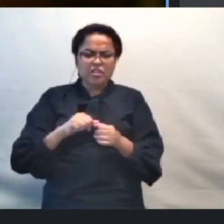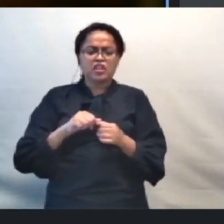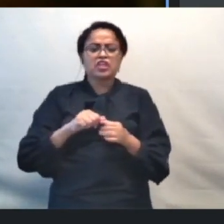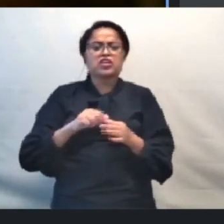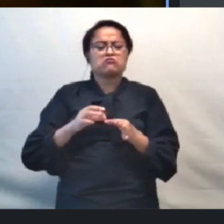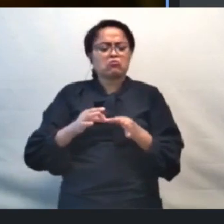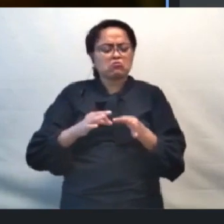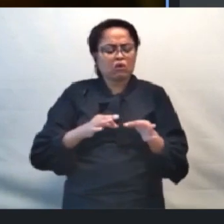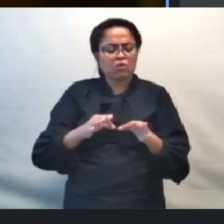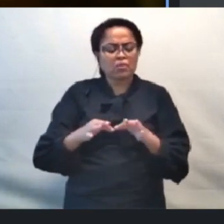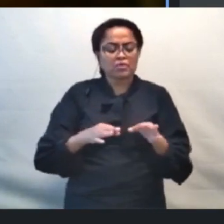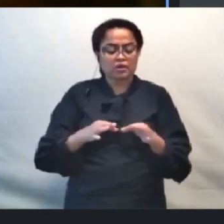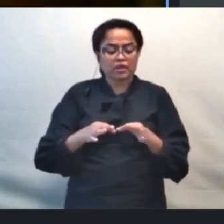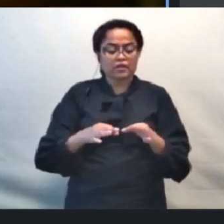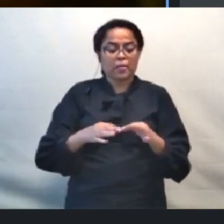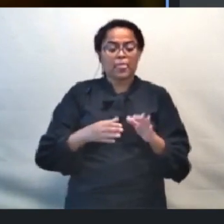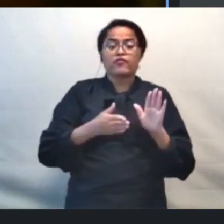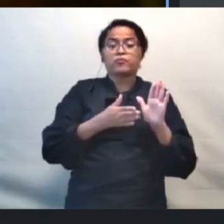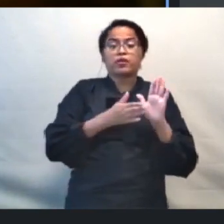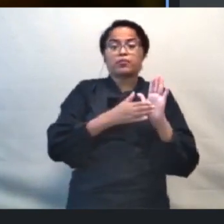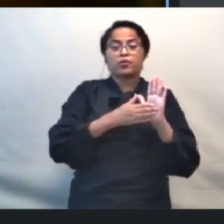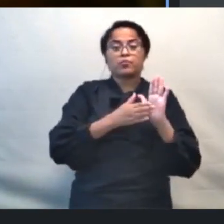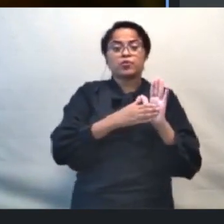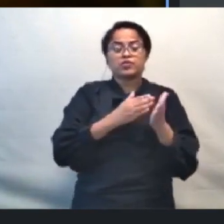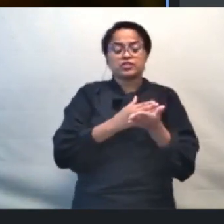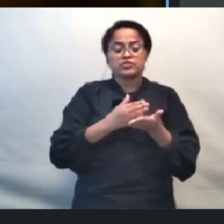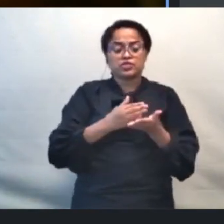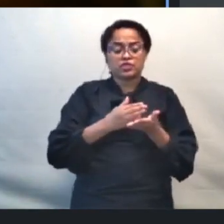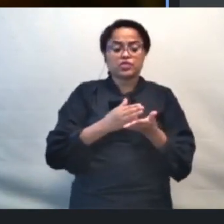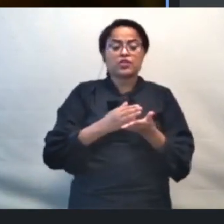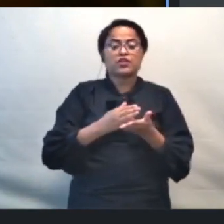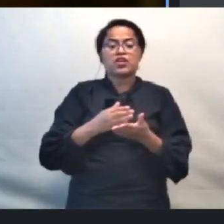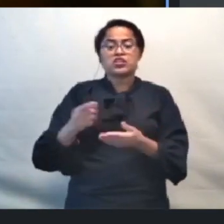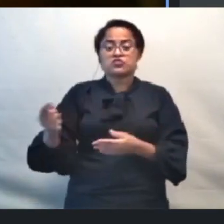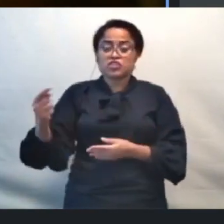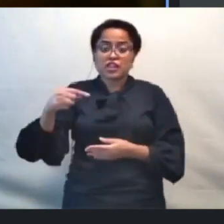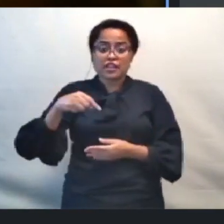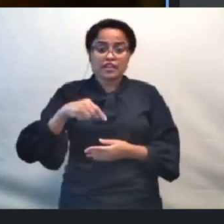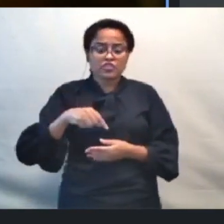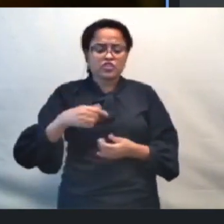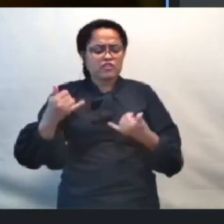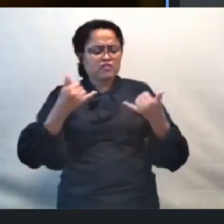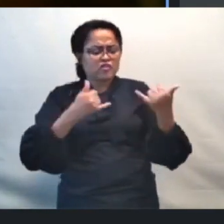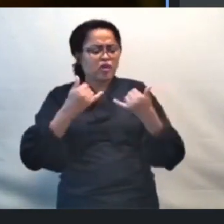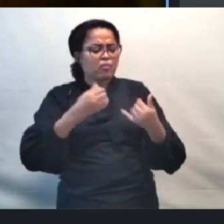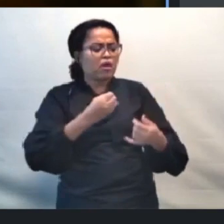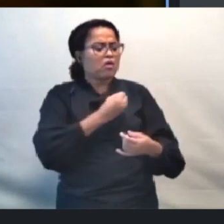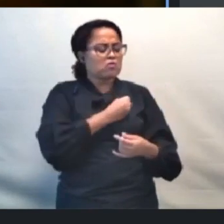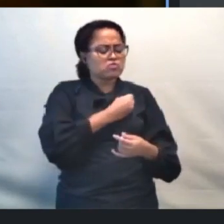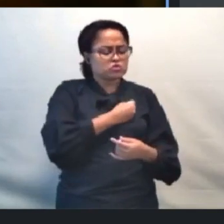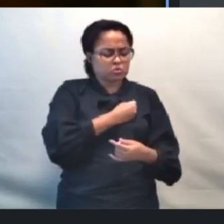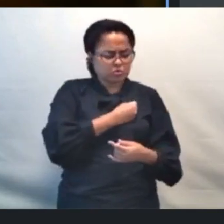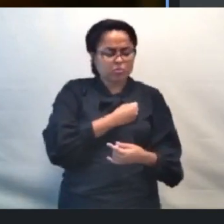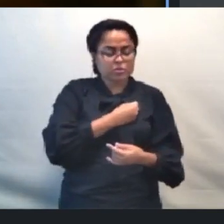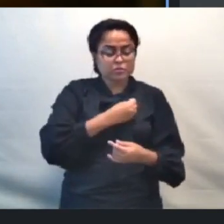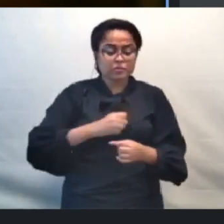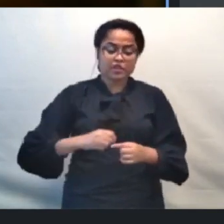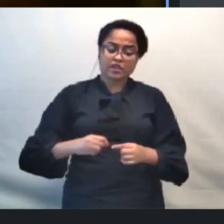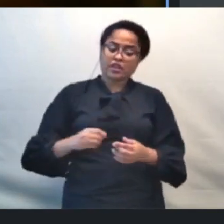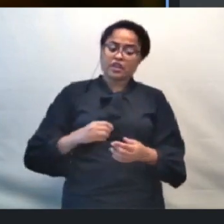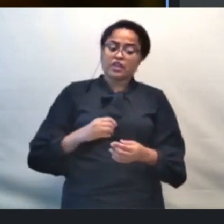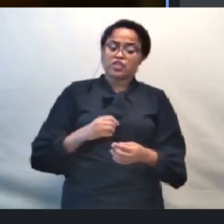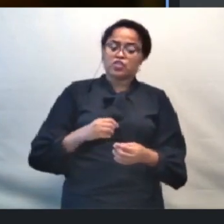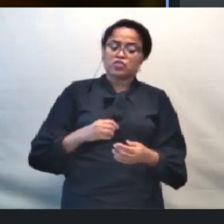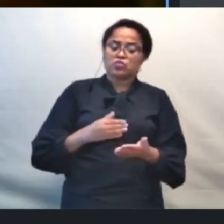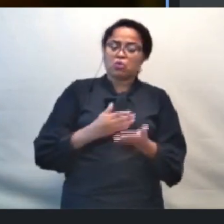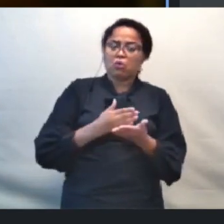Foi até uma da minha proposta aqui inicial de trazer alguns números, inclusive na coletiva que nós fizemos no início de janeiro, a gente